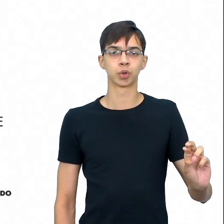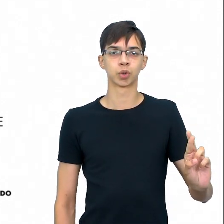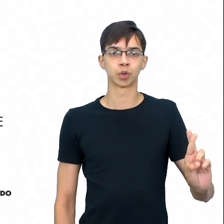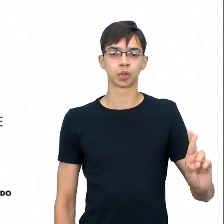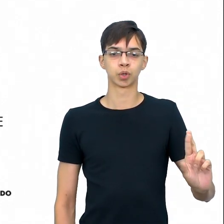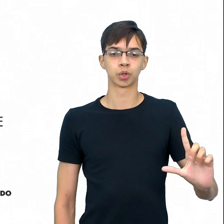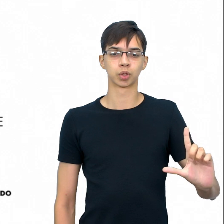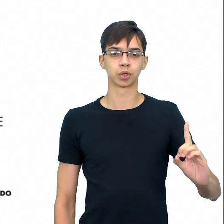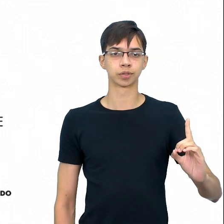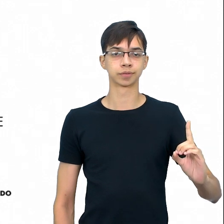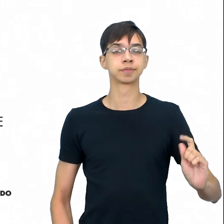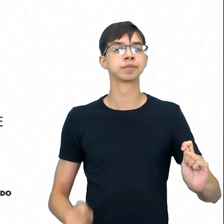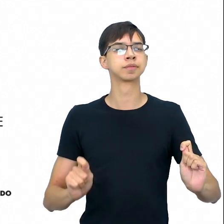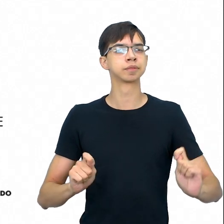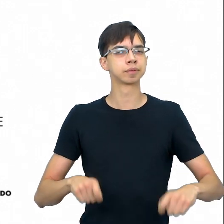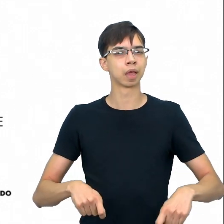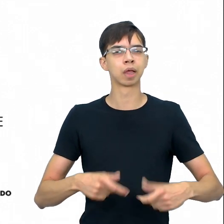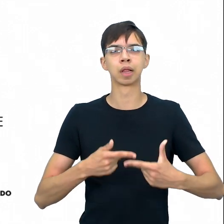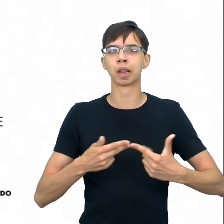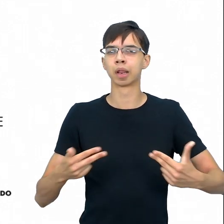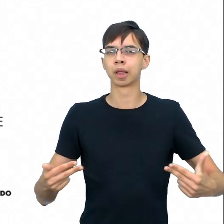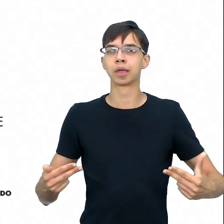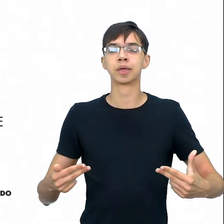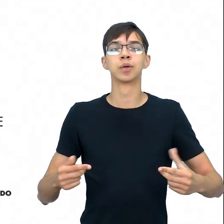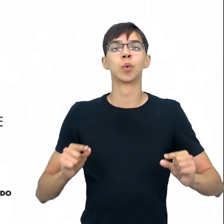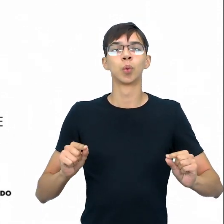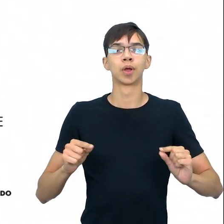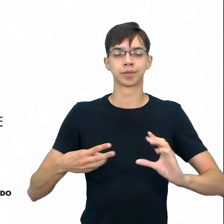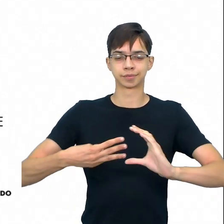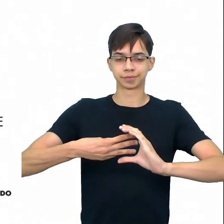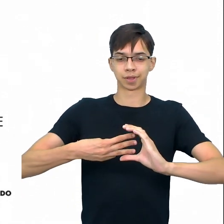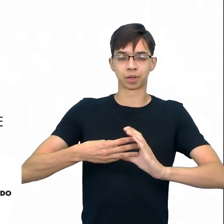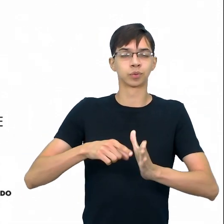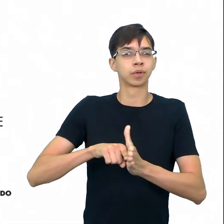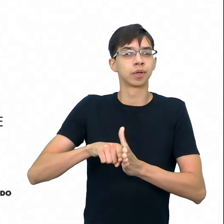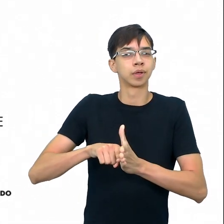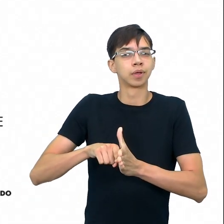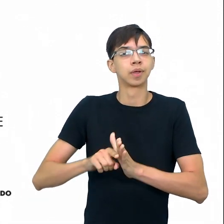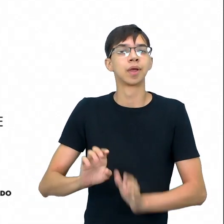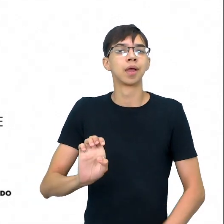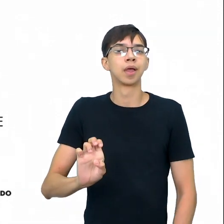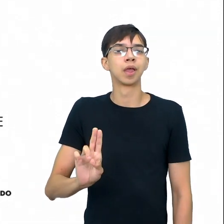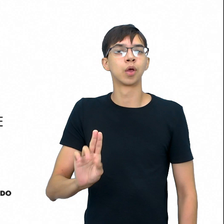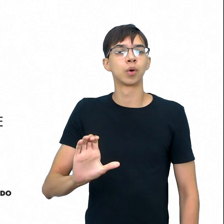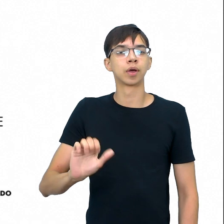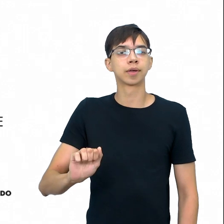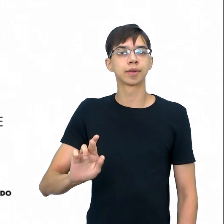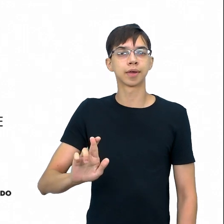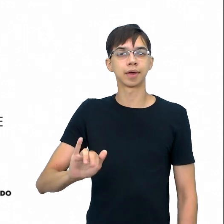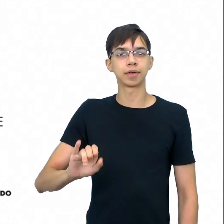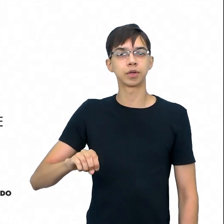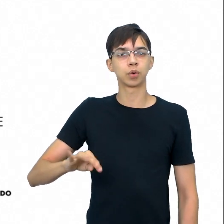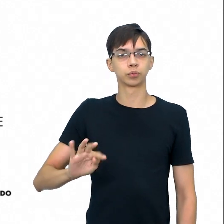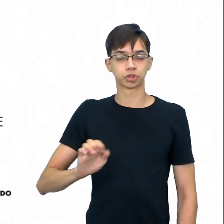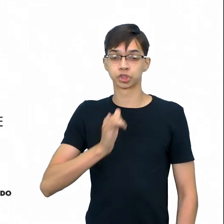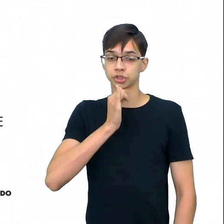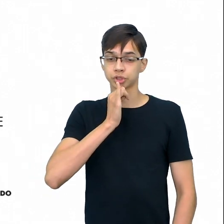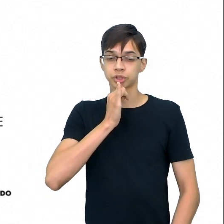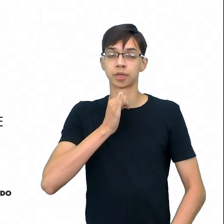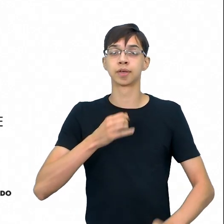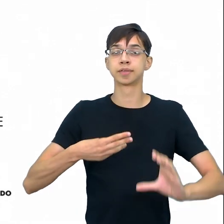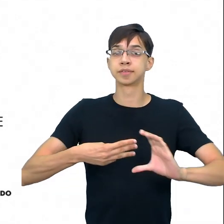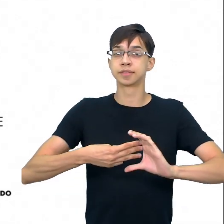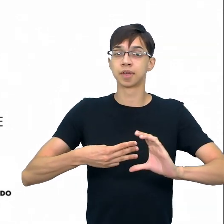eucariótica tridimensionalmente, né? A célula usada nesse aplicativo é o modelo de uma célula humana. E além